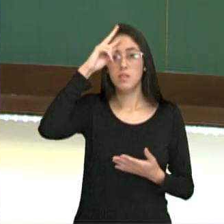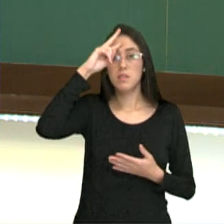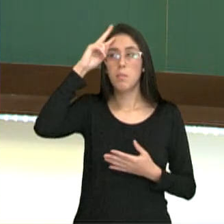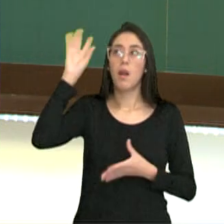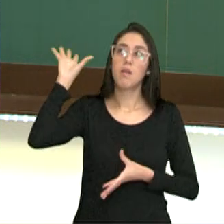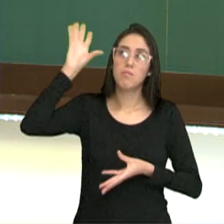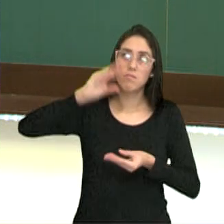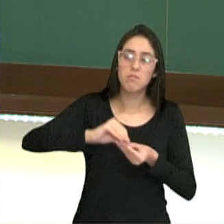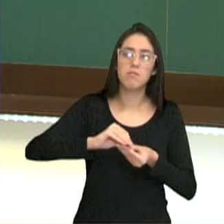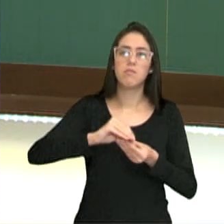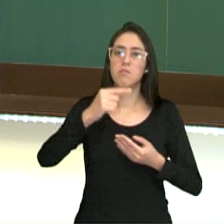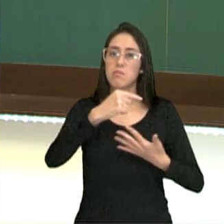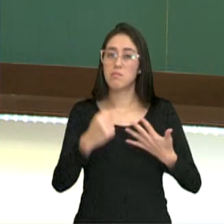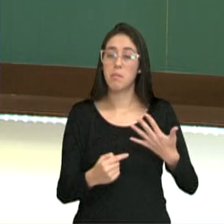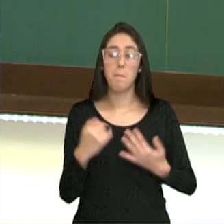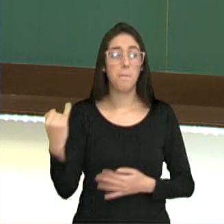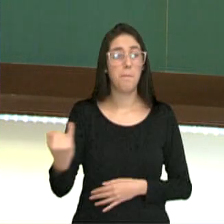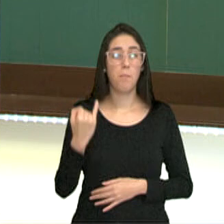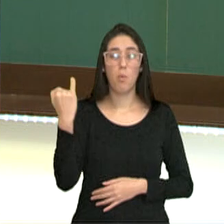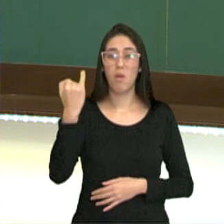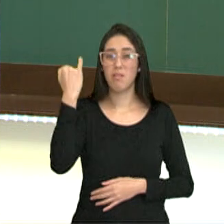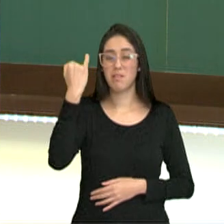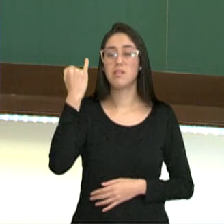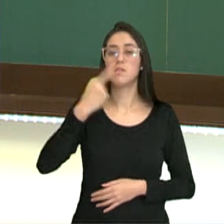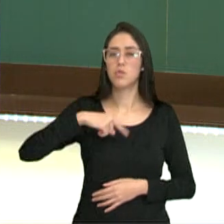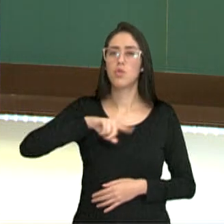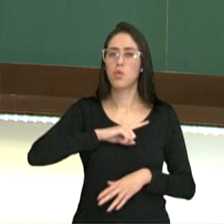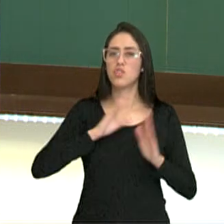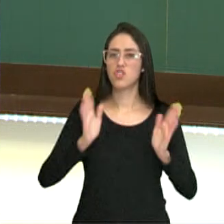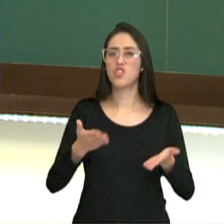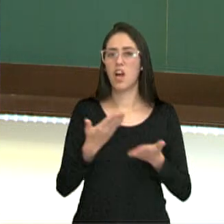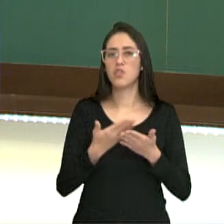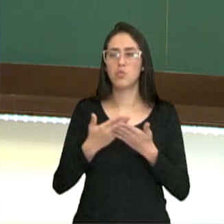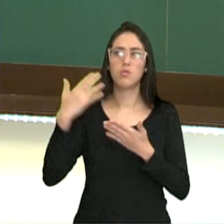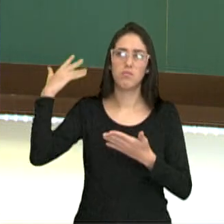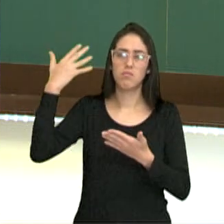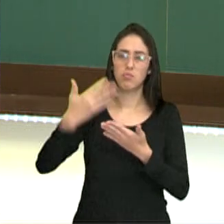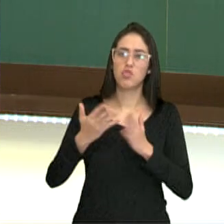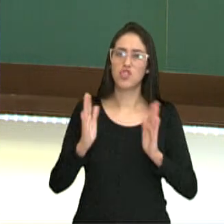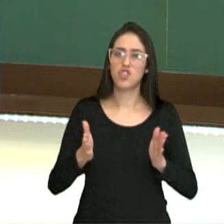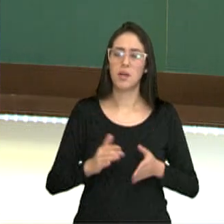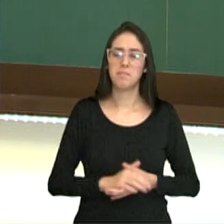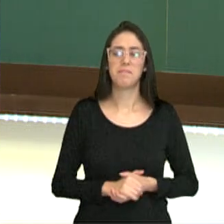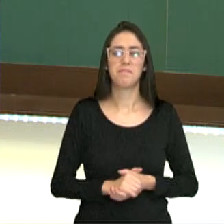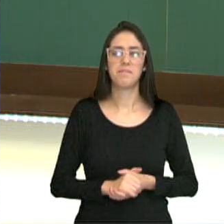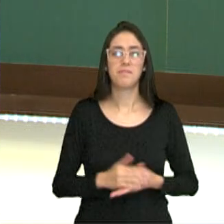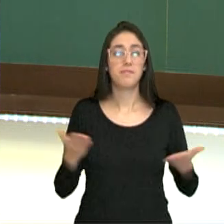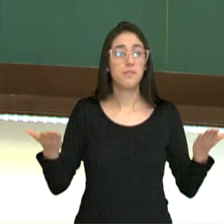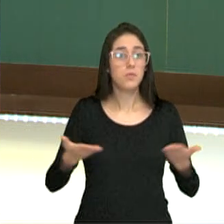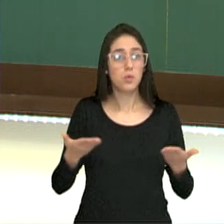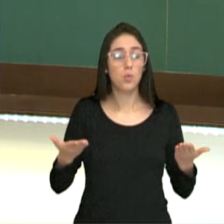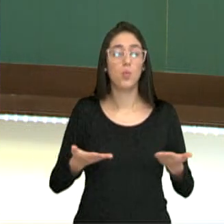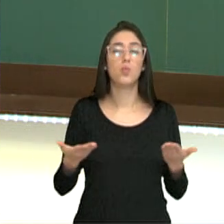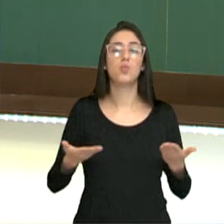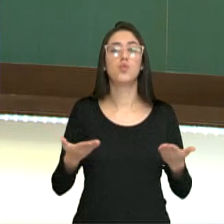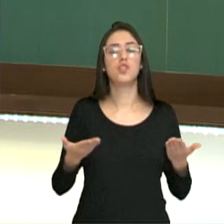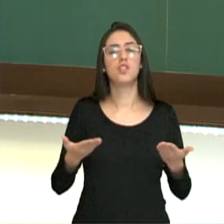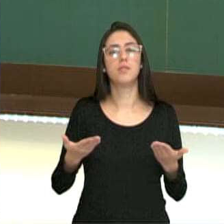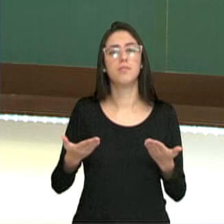pontos muito importantes que nós já estudamos aí em aulas anteriores. Então hoje a gente vai realmente